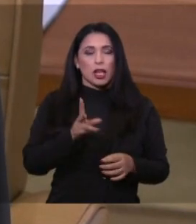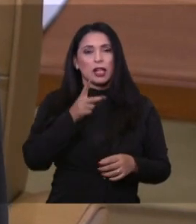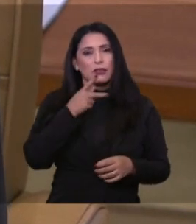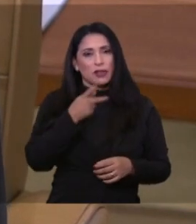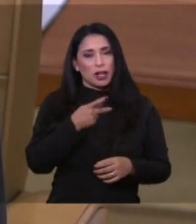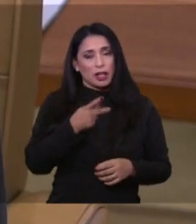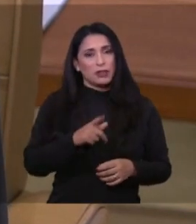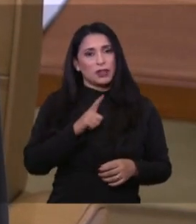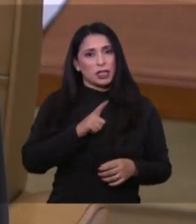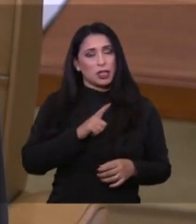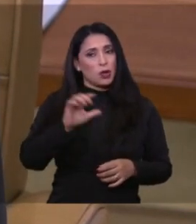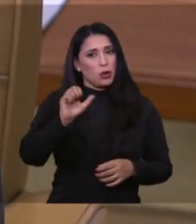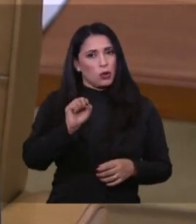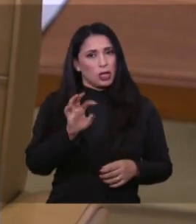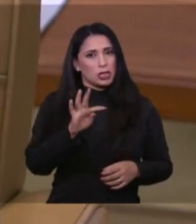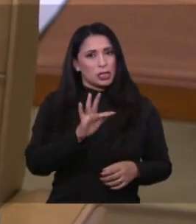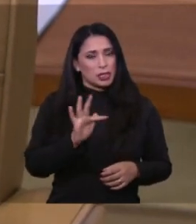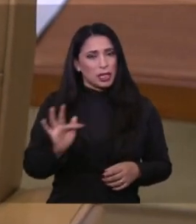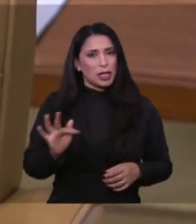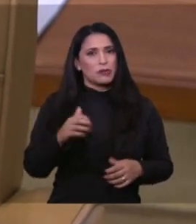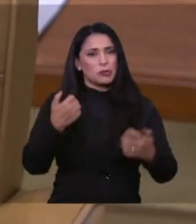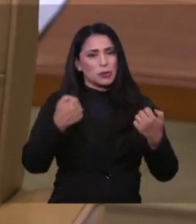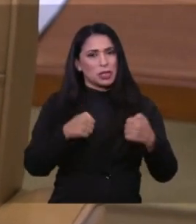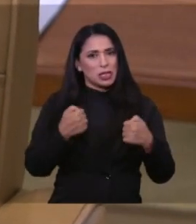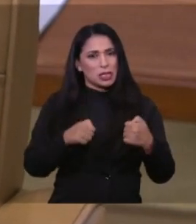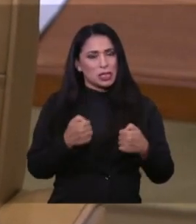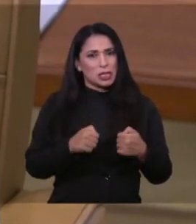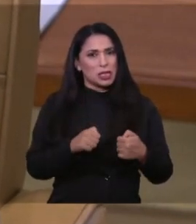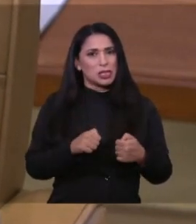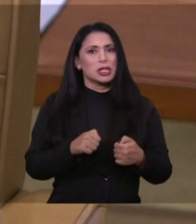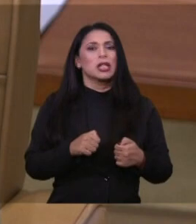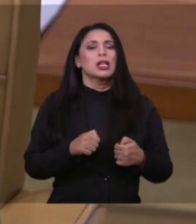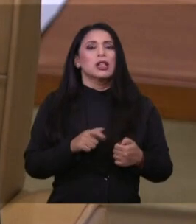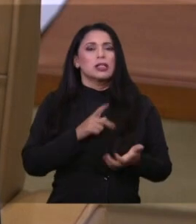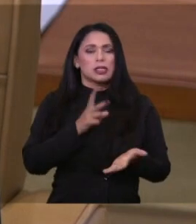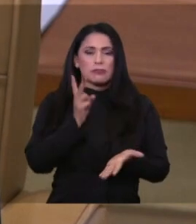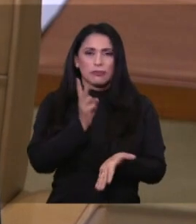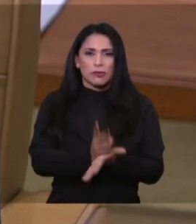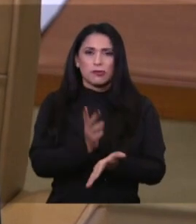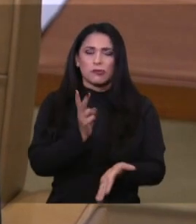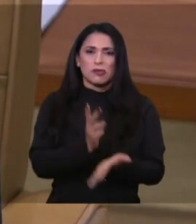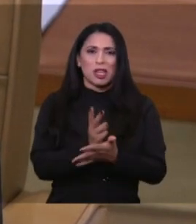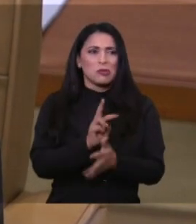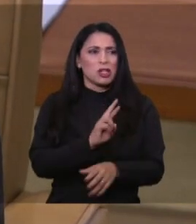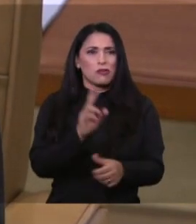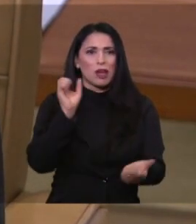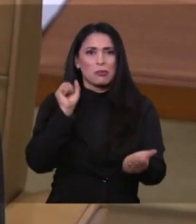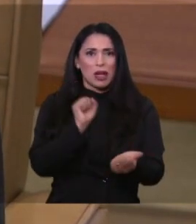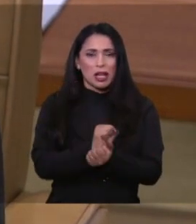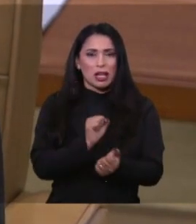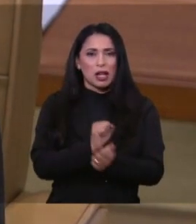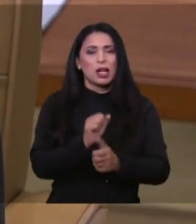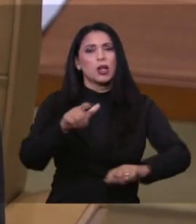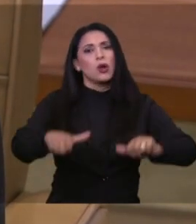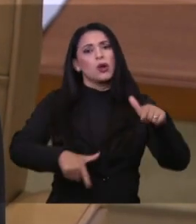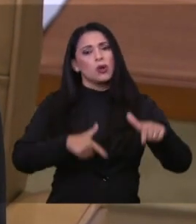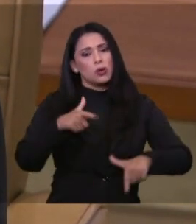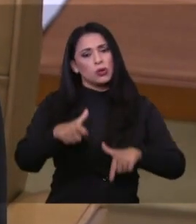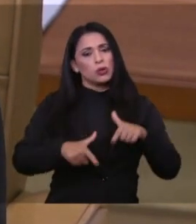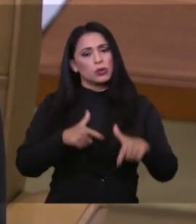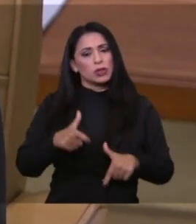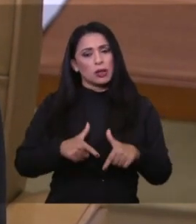institucional, não transigirá nem renunciará ao desempenho isento e impessoal